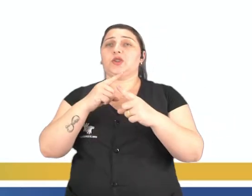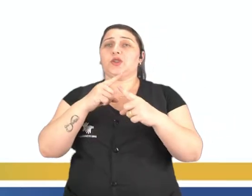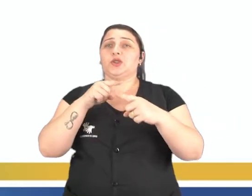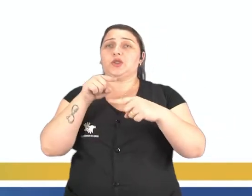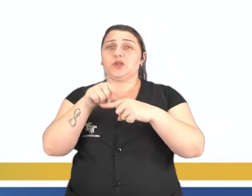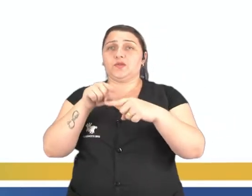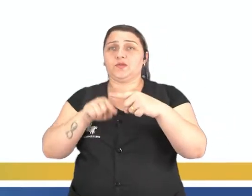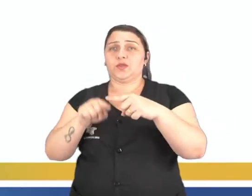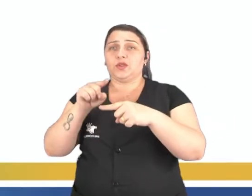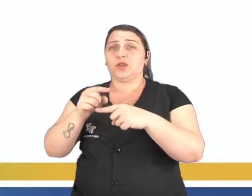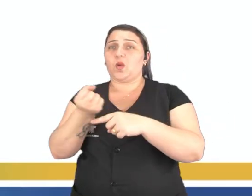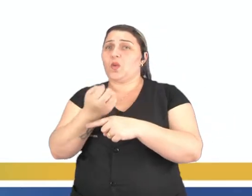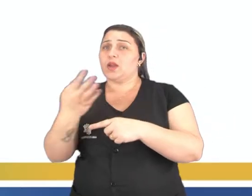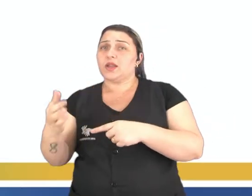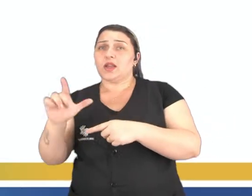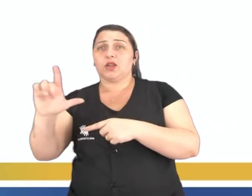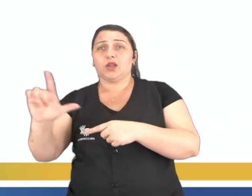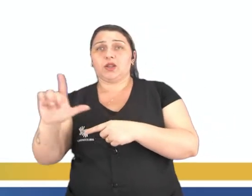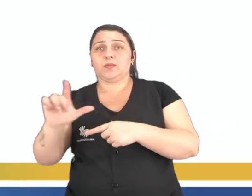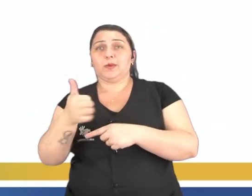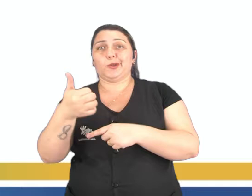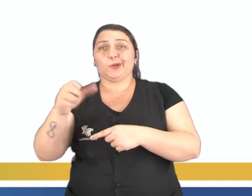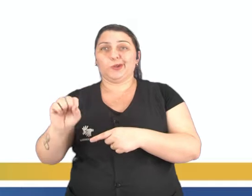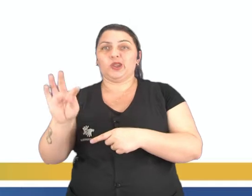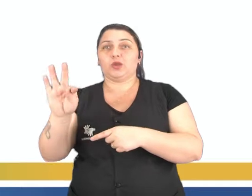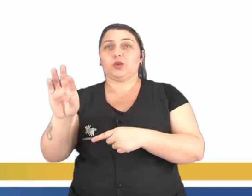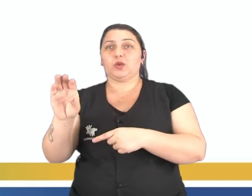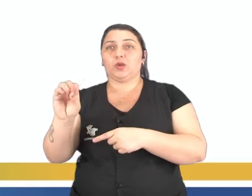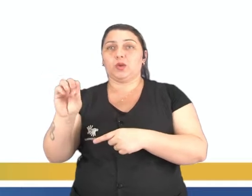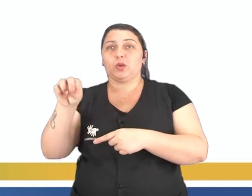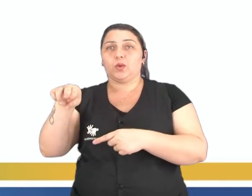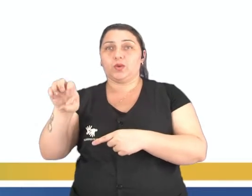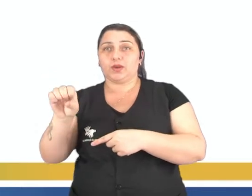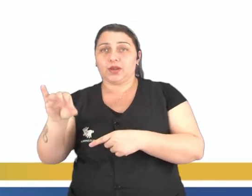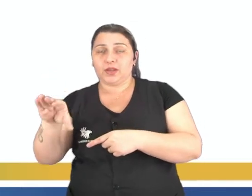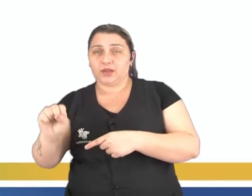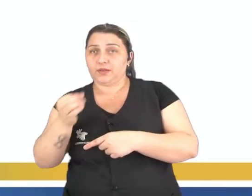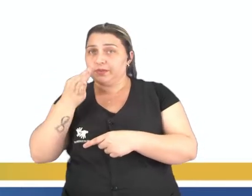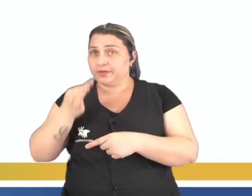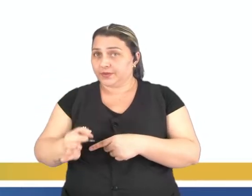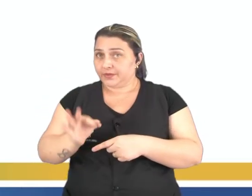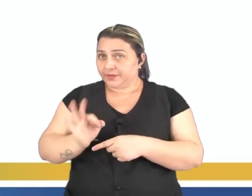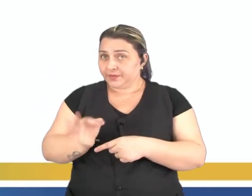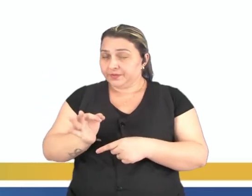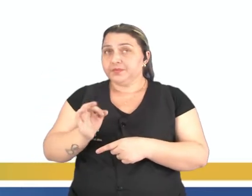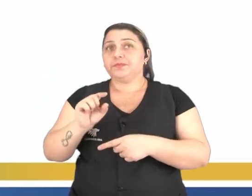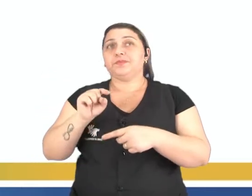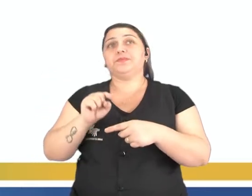de litros de vinho para os 18 tonéis, beleza? Nós vamos fazer uma divisão.